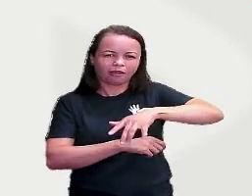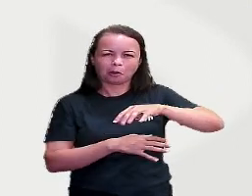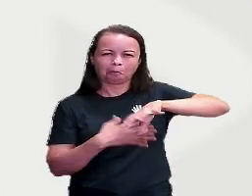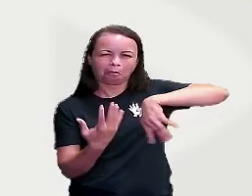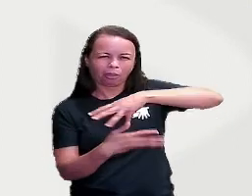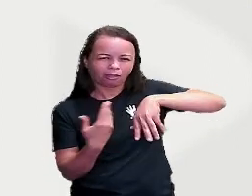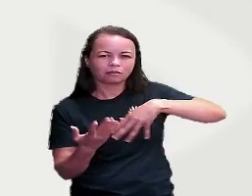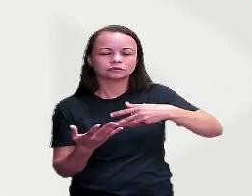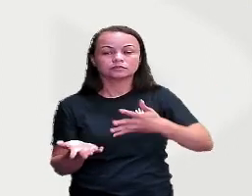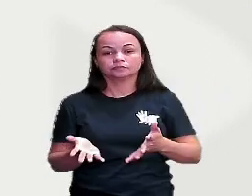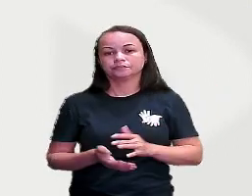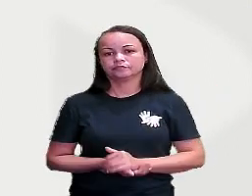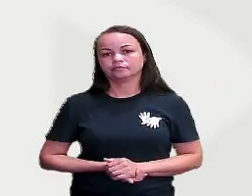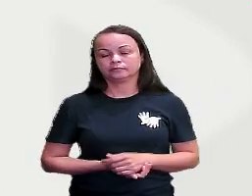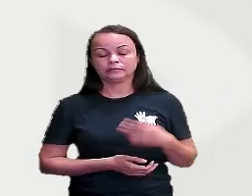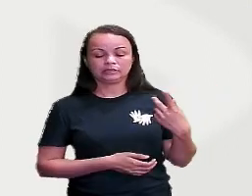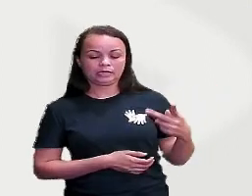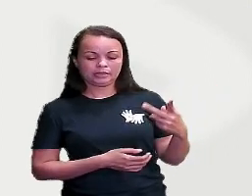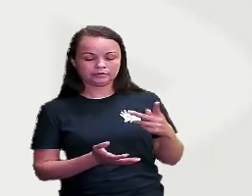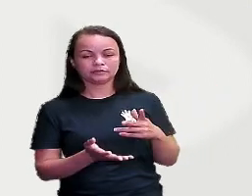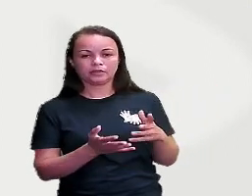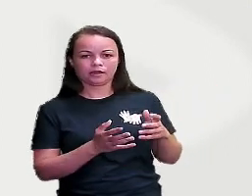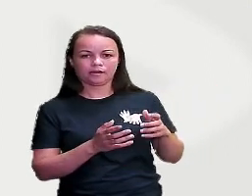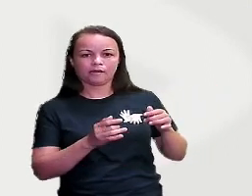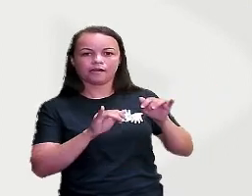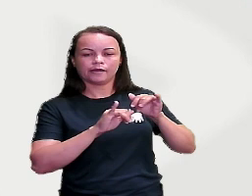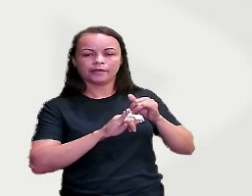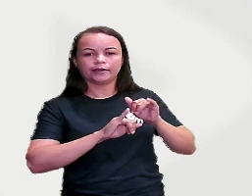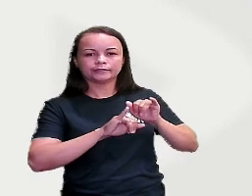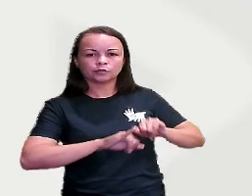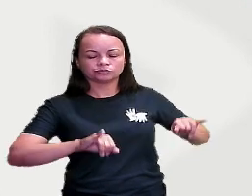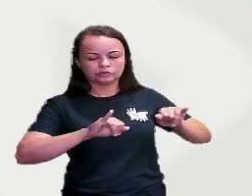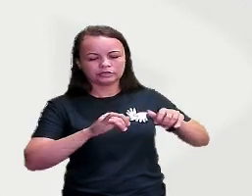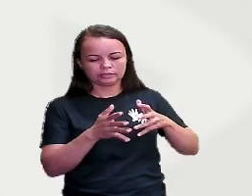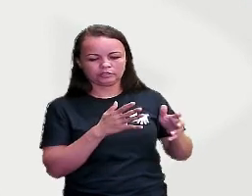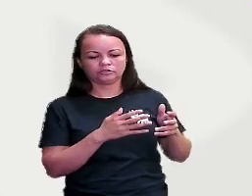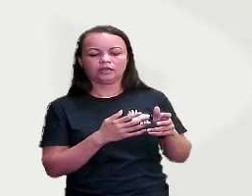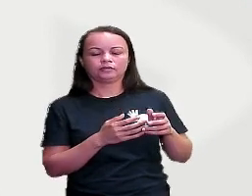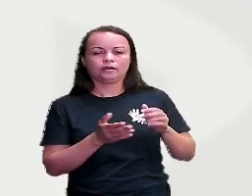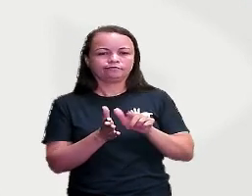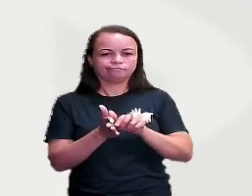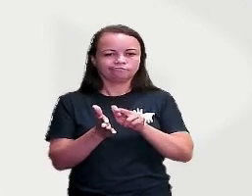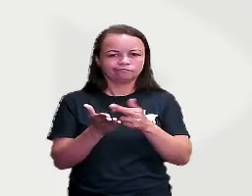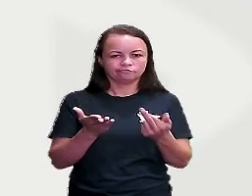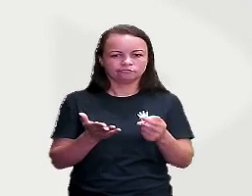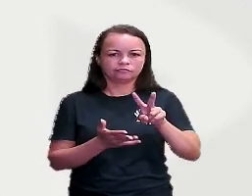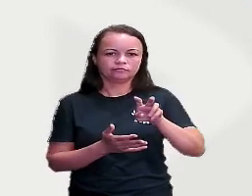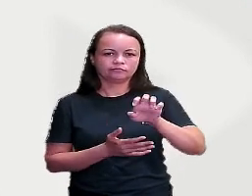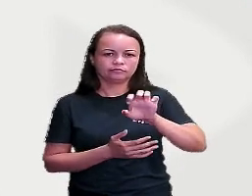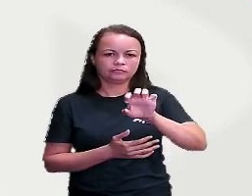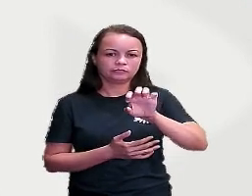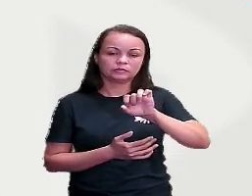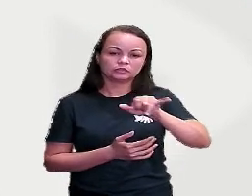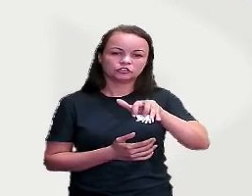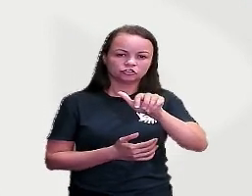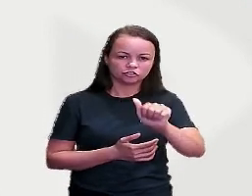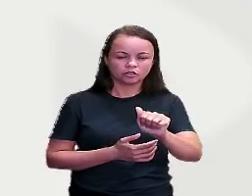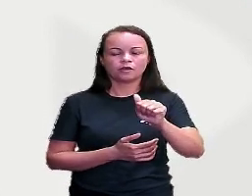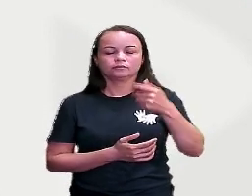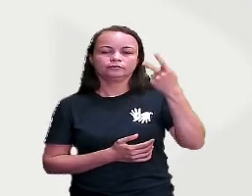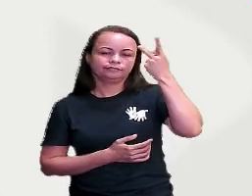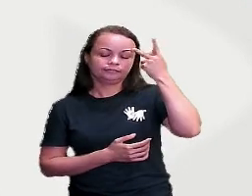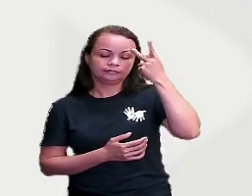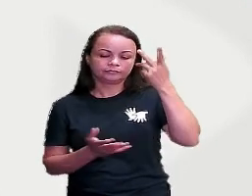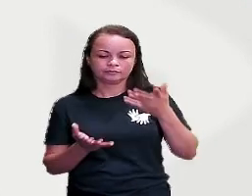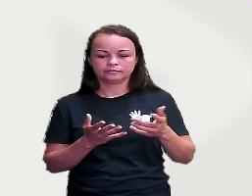E essa notícia ela está aí na revista Veja, né, São Paulo. E do outro lado temos o texto 2, que tem